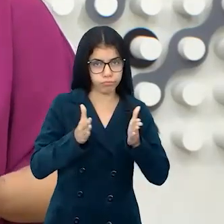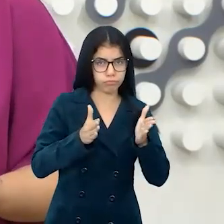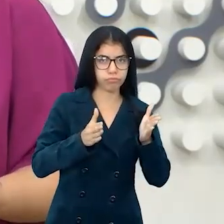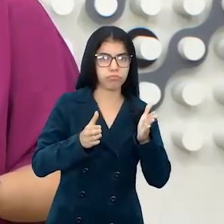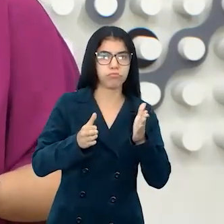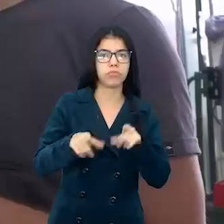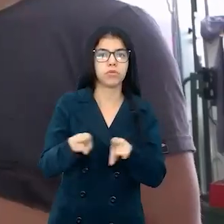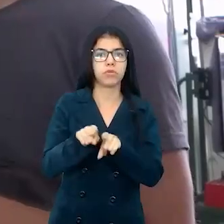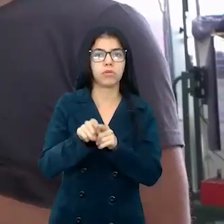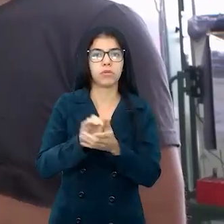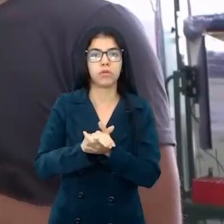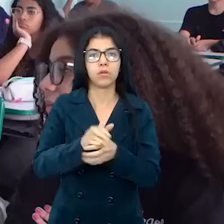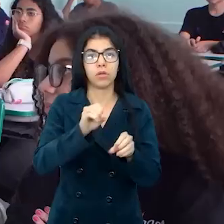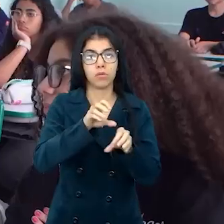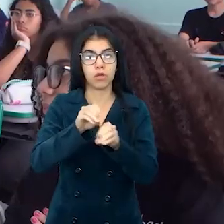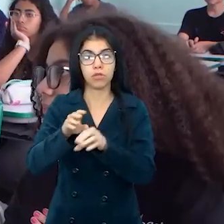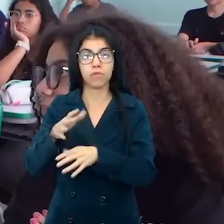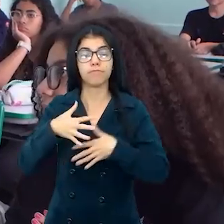processo prazeroso.